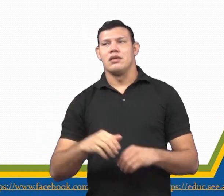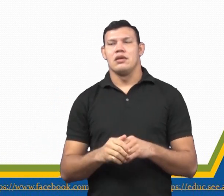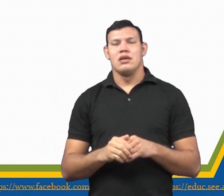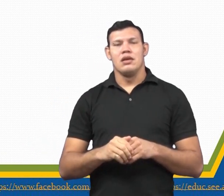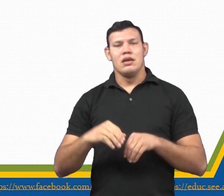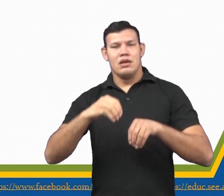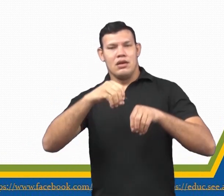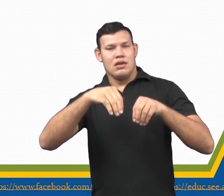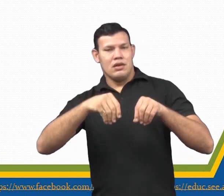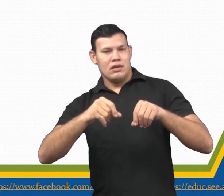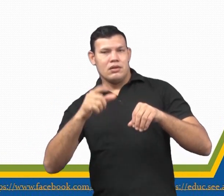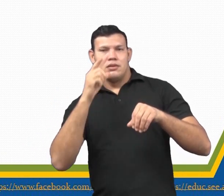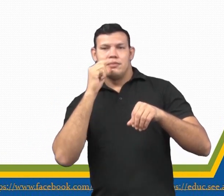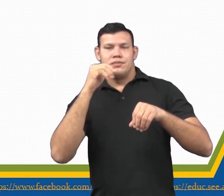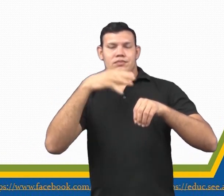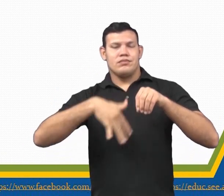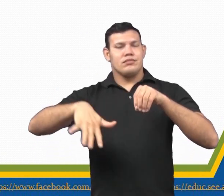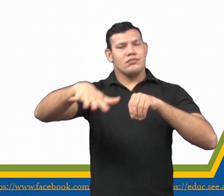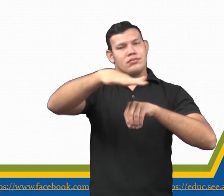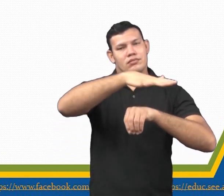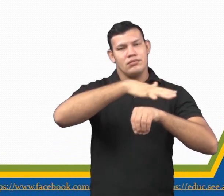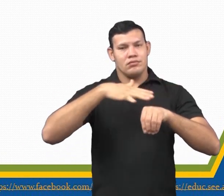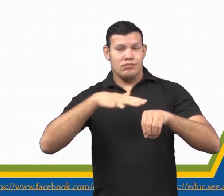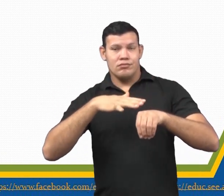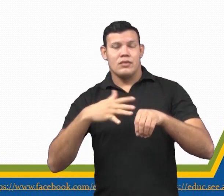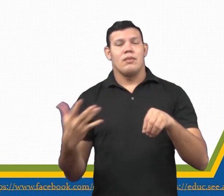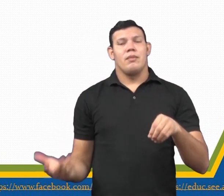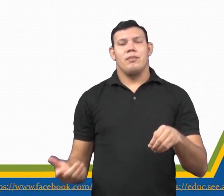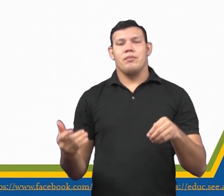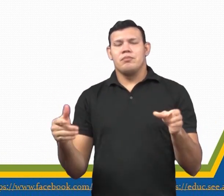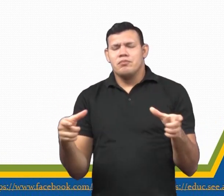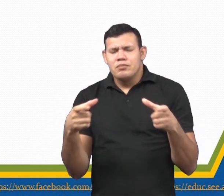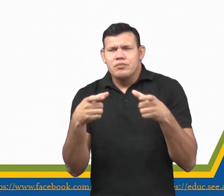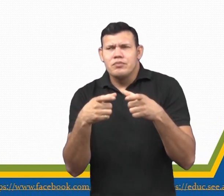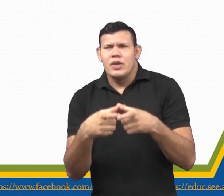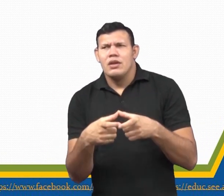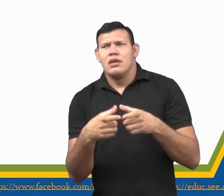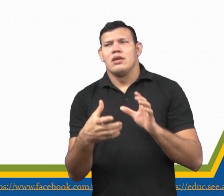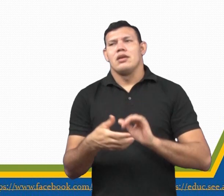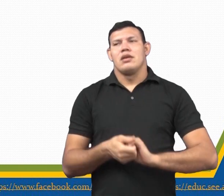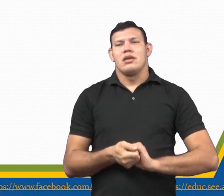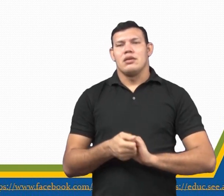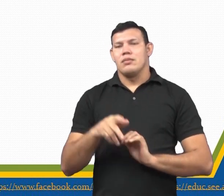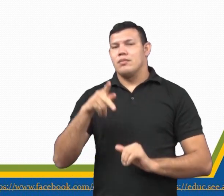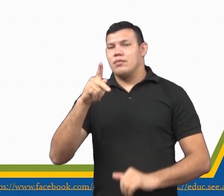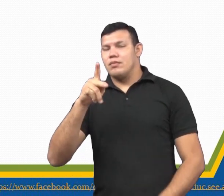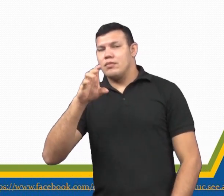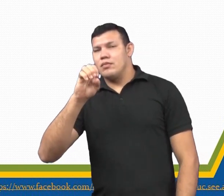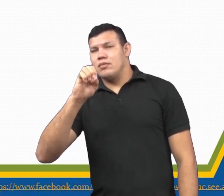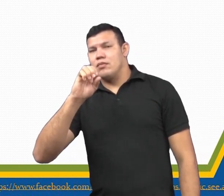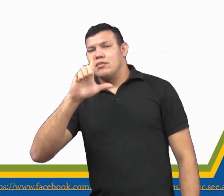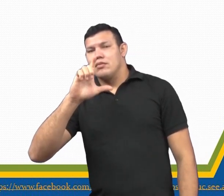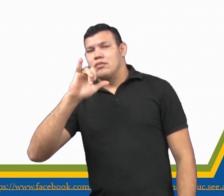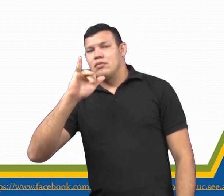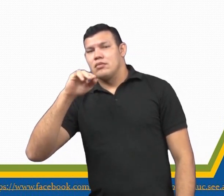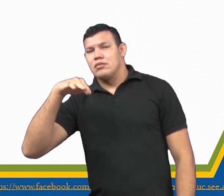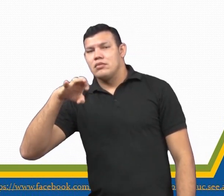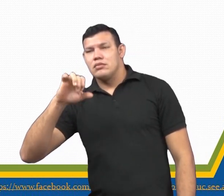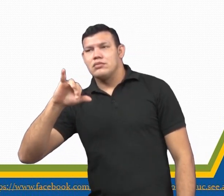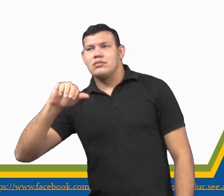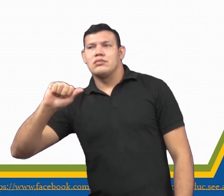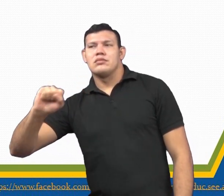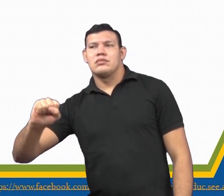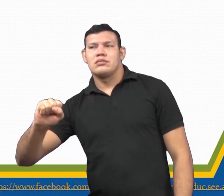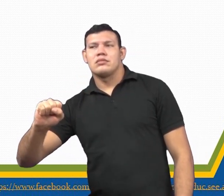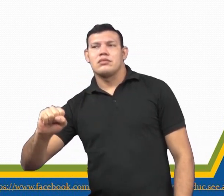ilhas. E a Austrália e Nova Zelândia, Tasmânia e Nova Guiné são as 4 maiores